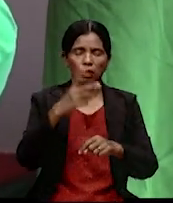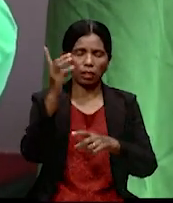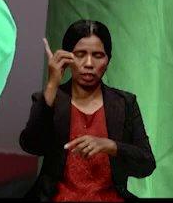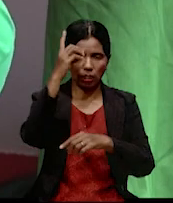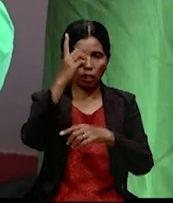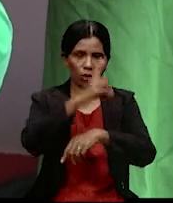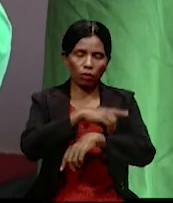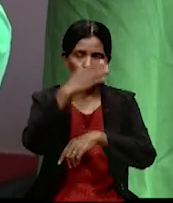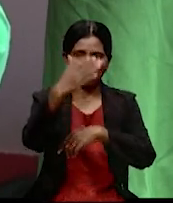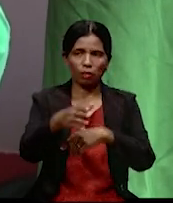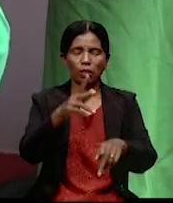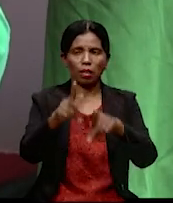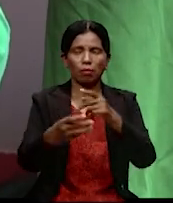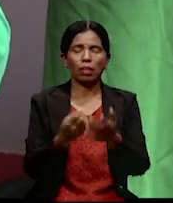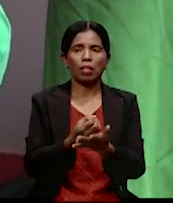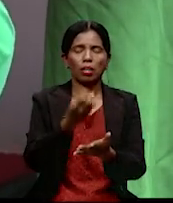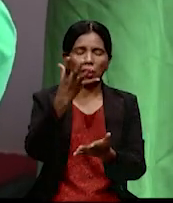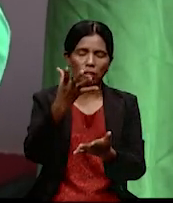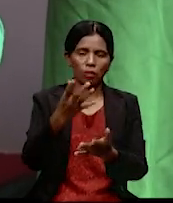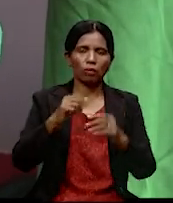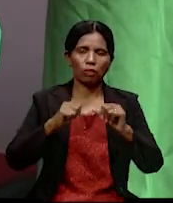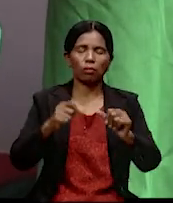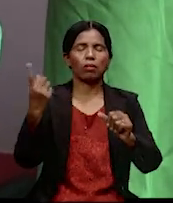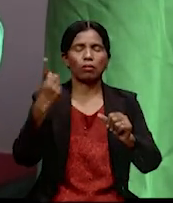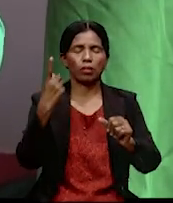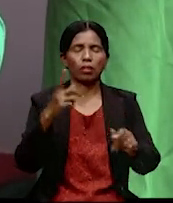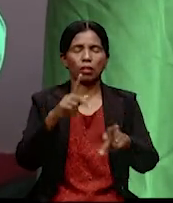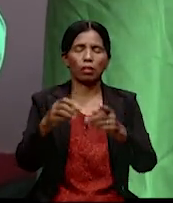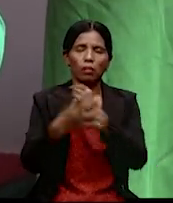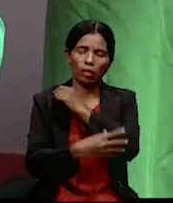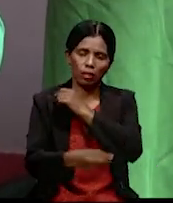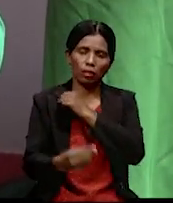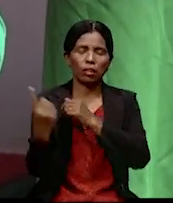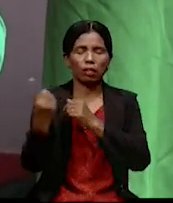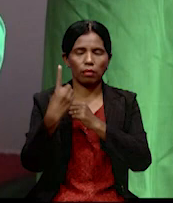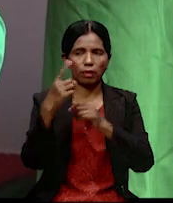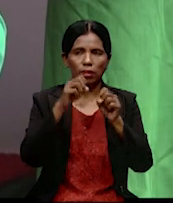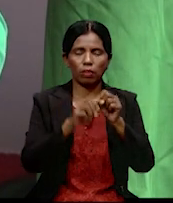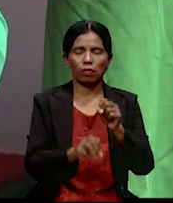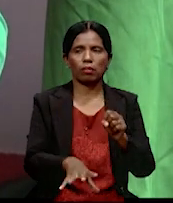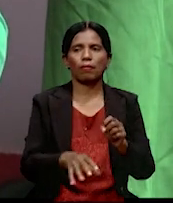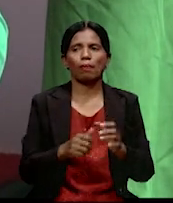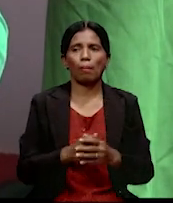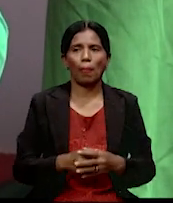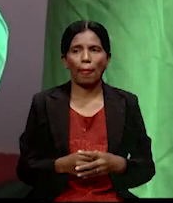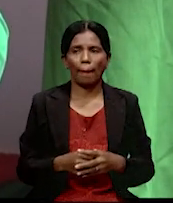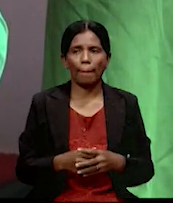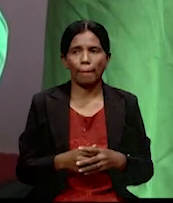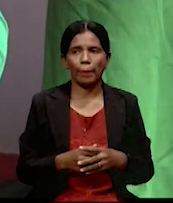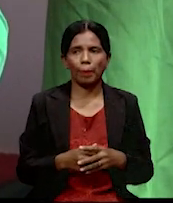riku riku ba bebe ema diek sira ba bebe Kuitaru leba aisir noa ida ne bema.